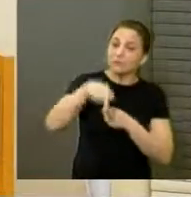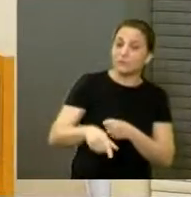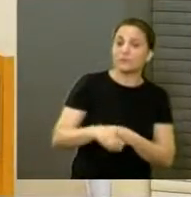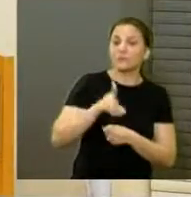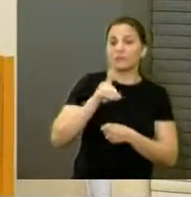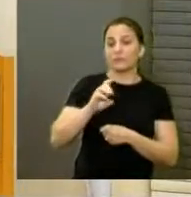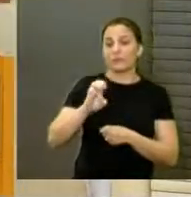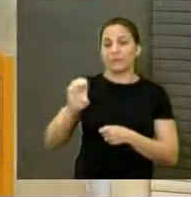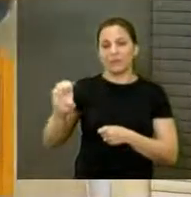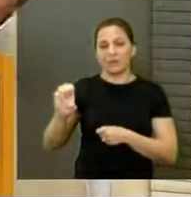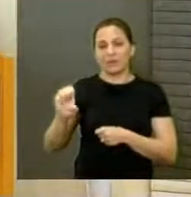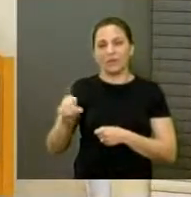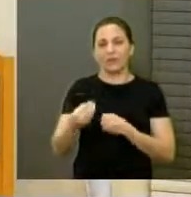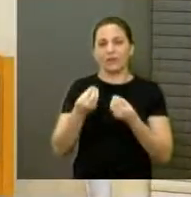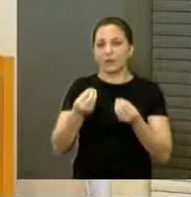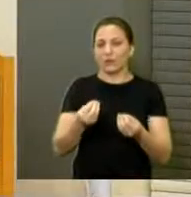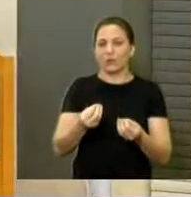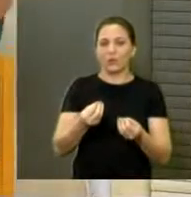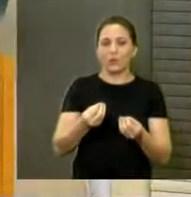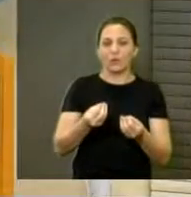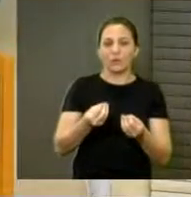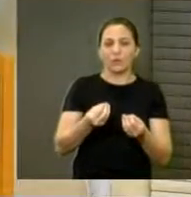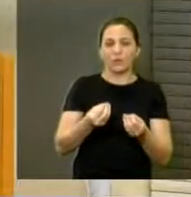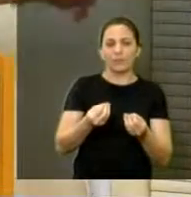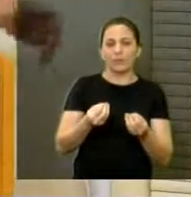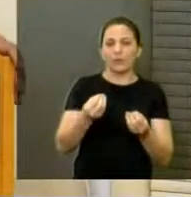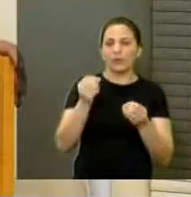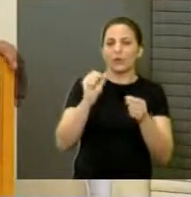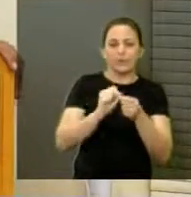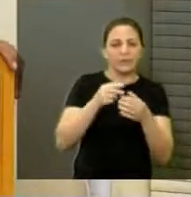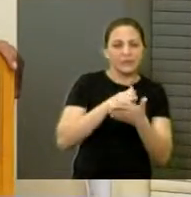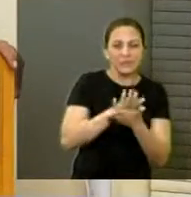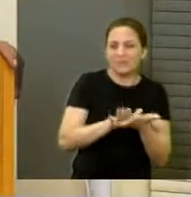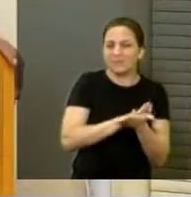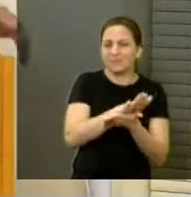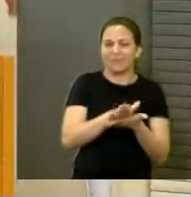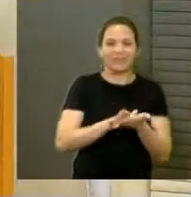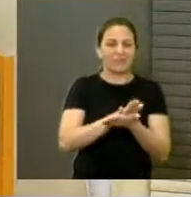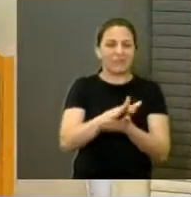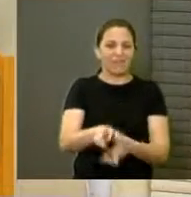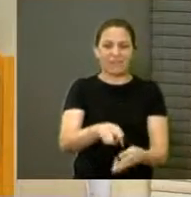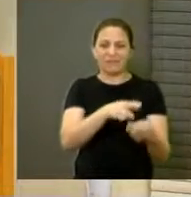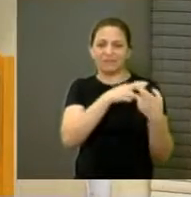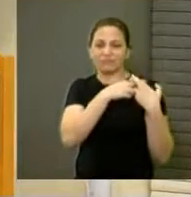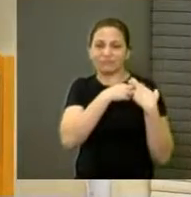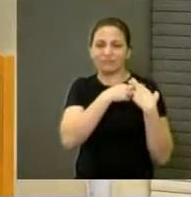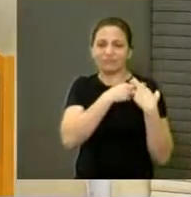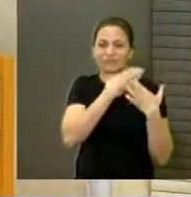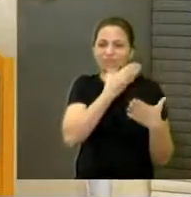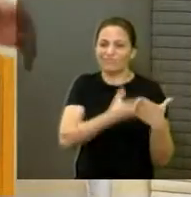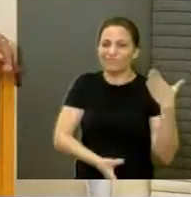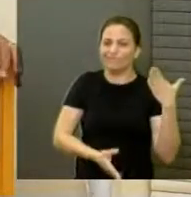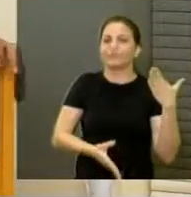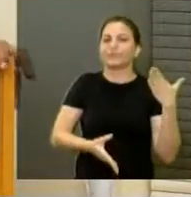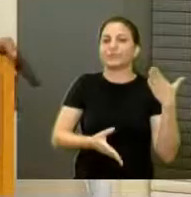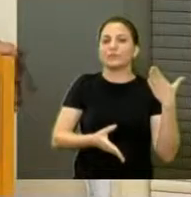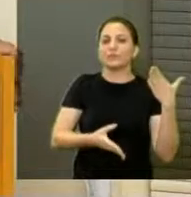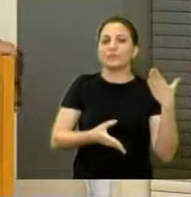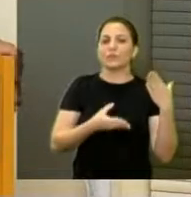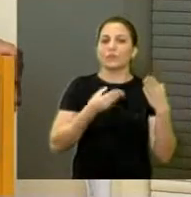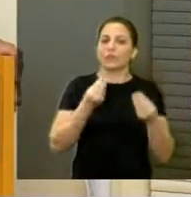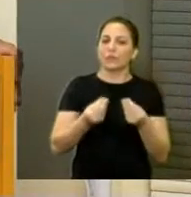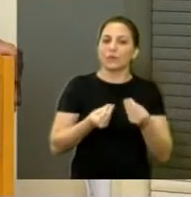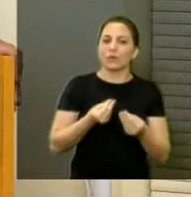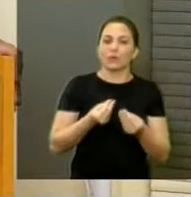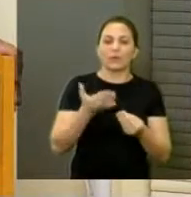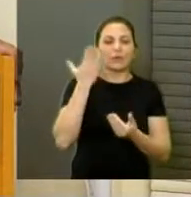DAE, nossa, abafou o caso e não tomou medidas. Com maior... Eu não entendo,